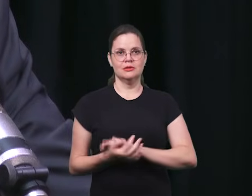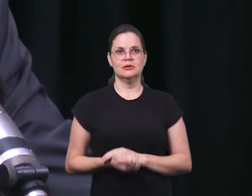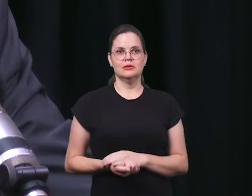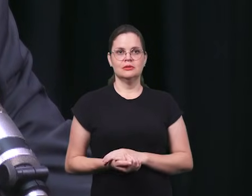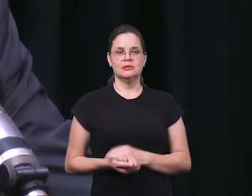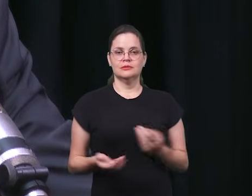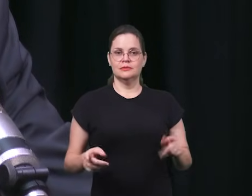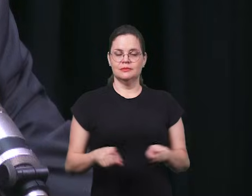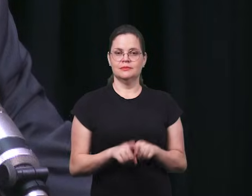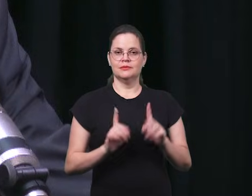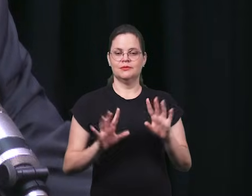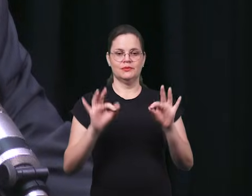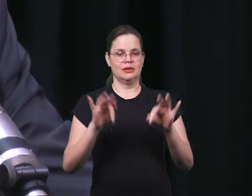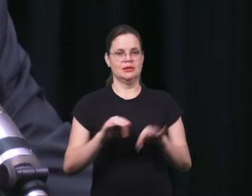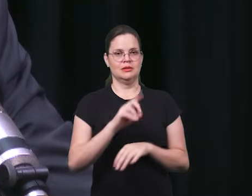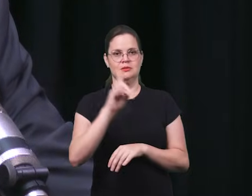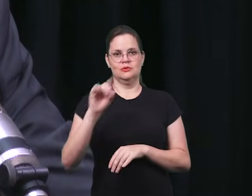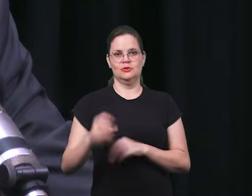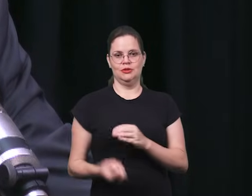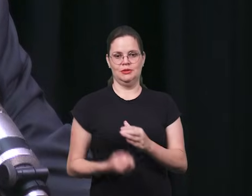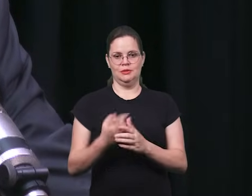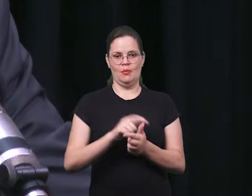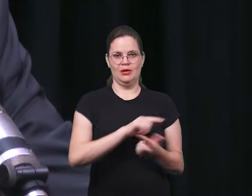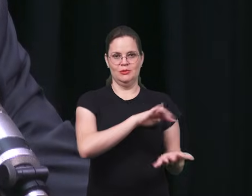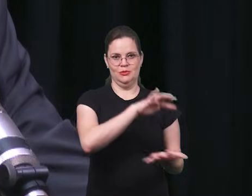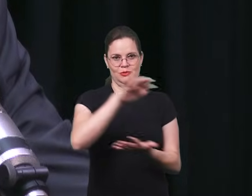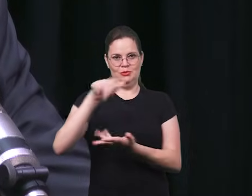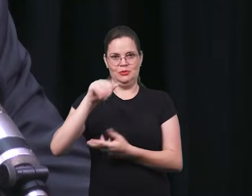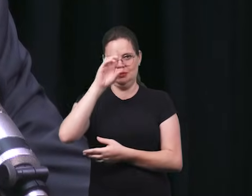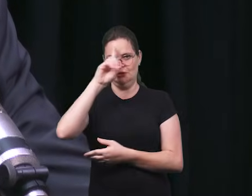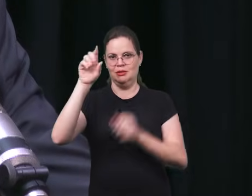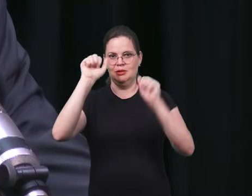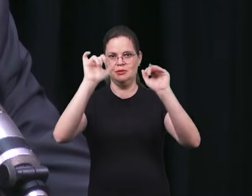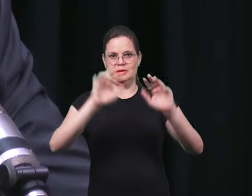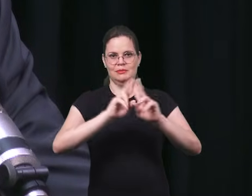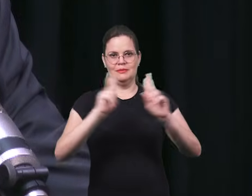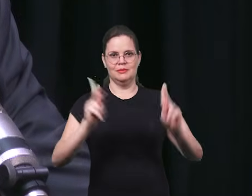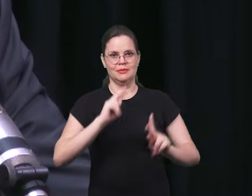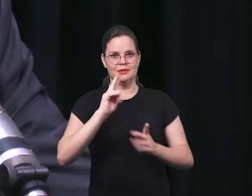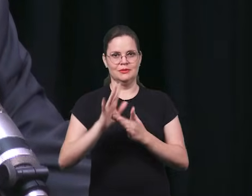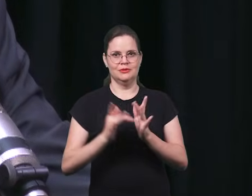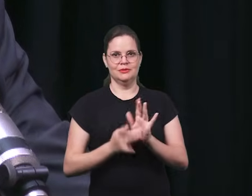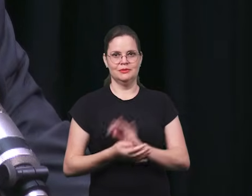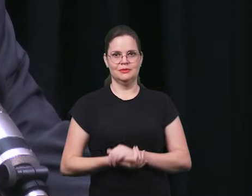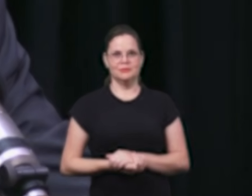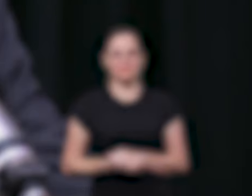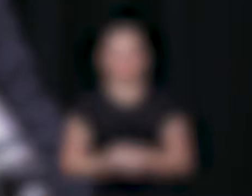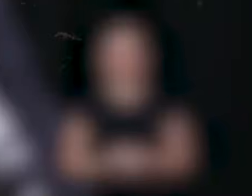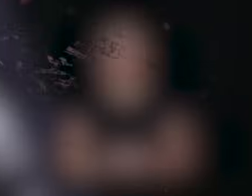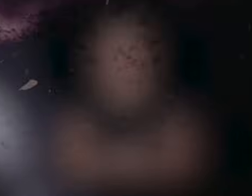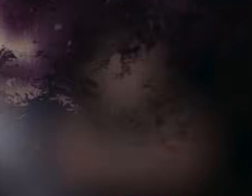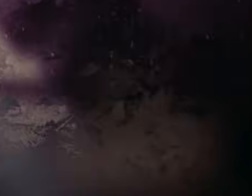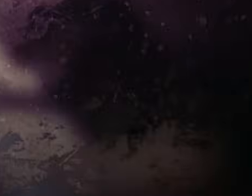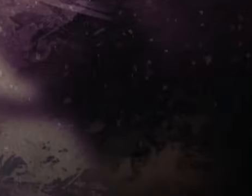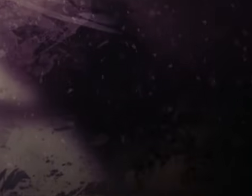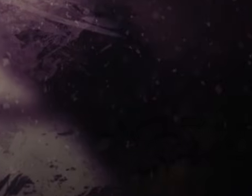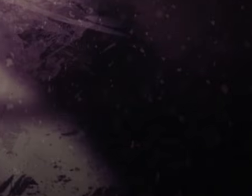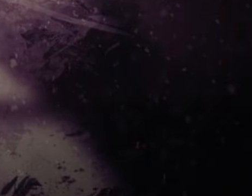episódio, finalizando os dias da criação. Que Deus os abençoe. A paz do Senhor Jesus.